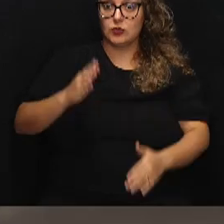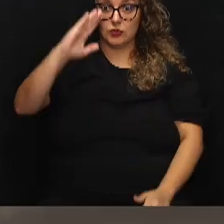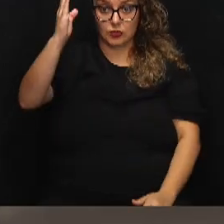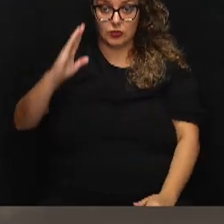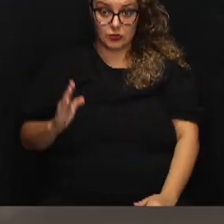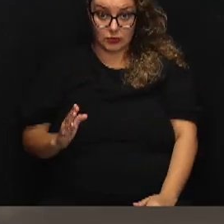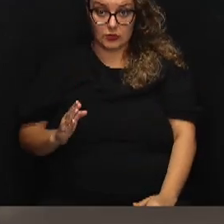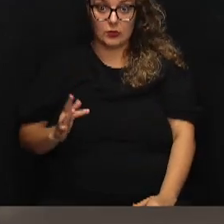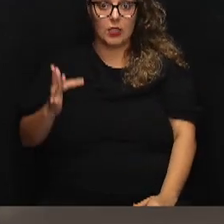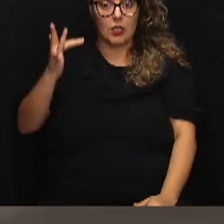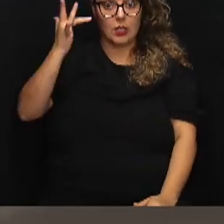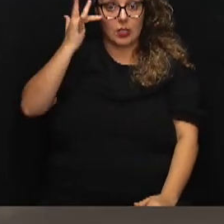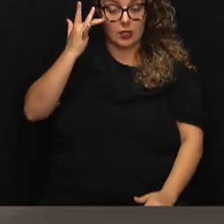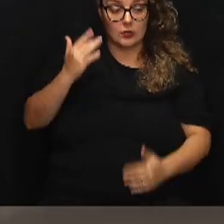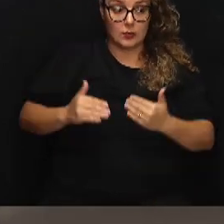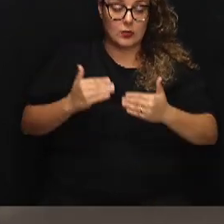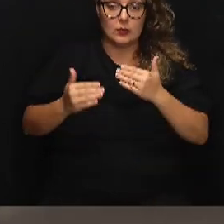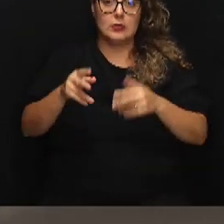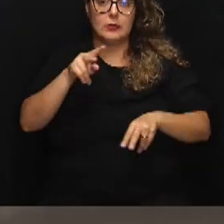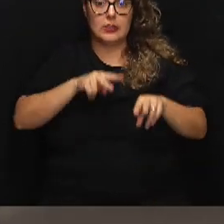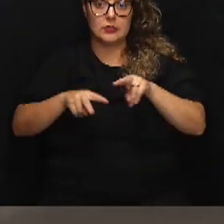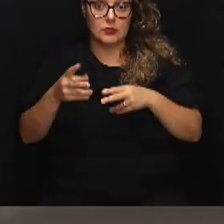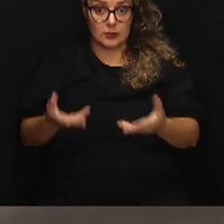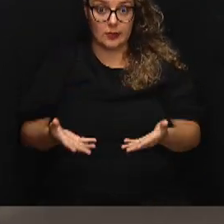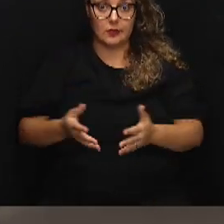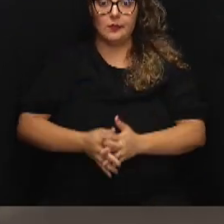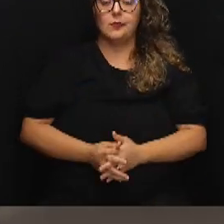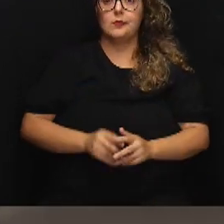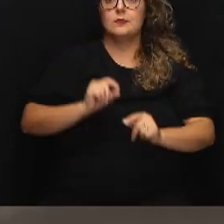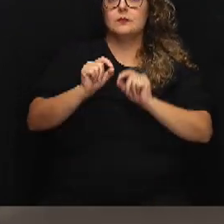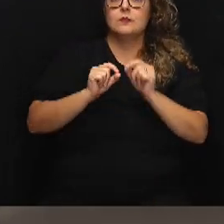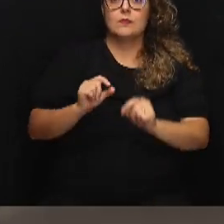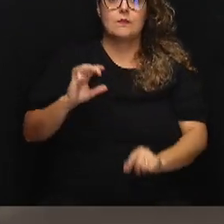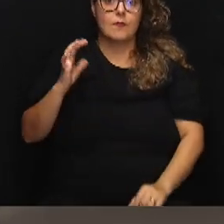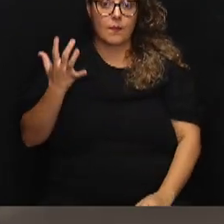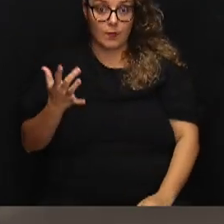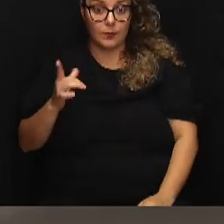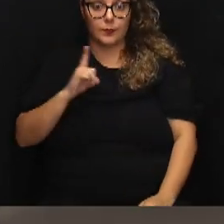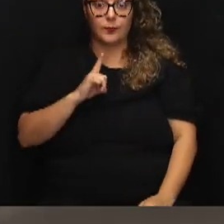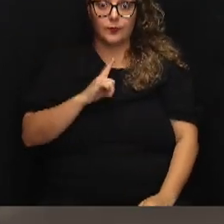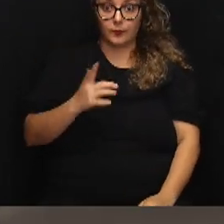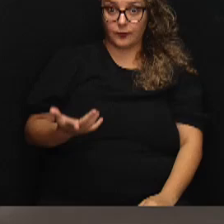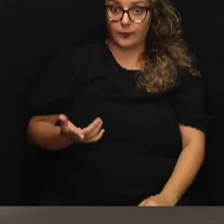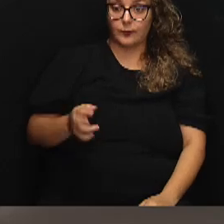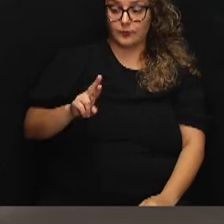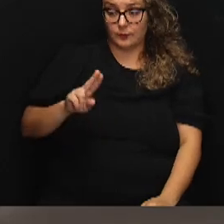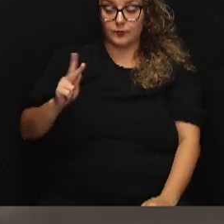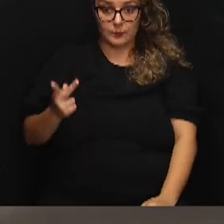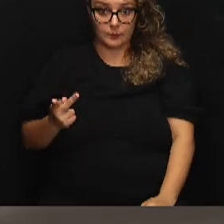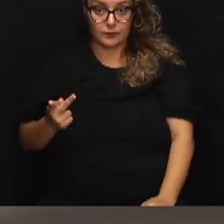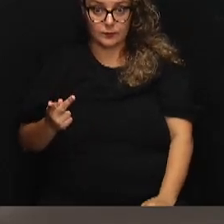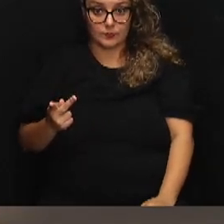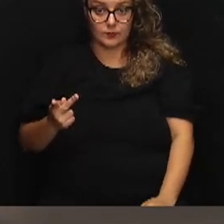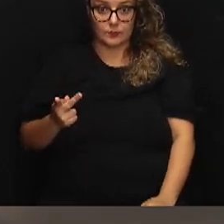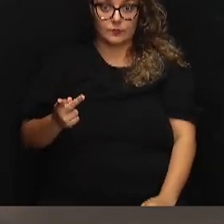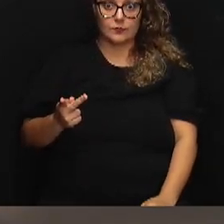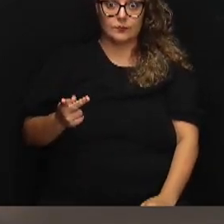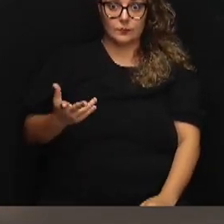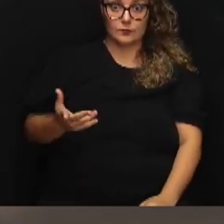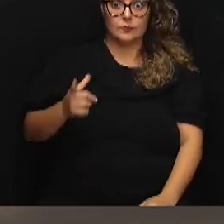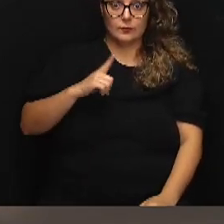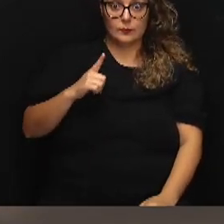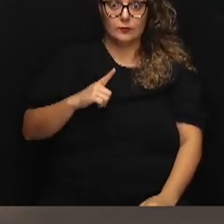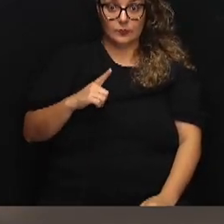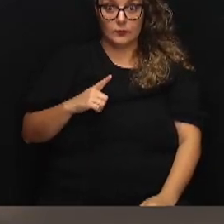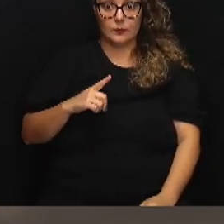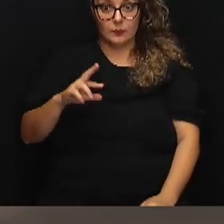estão amadurecendo para isso, para esse olhar, né? Então, o que acontece? Ela tem lá o que a gente chama de RH, mas o RH tem que ter as duas, para